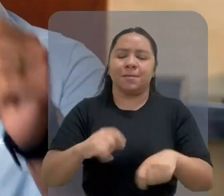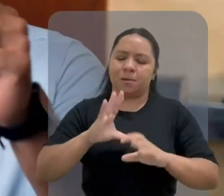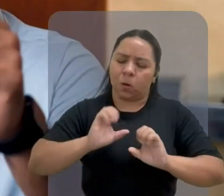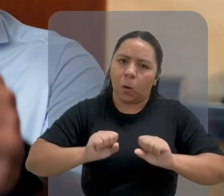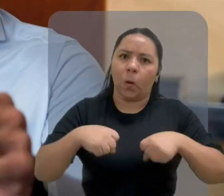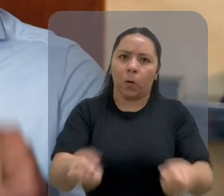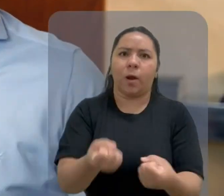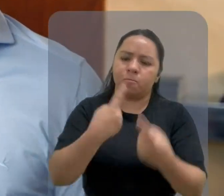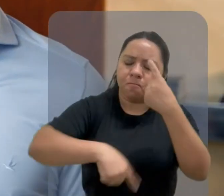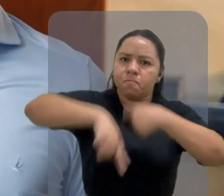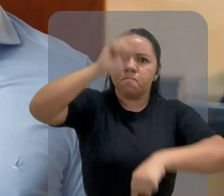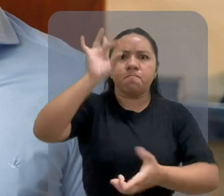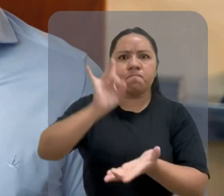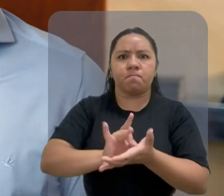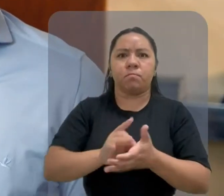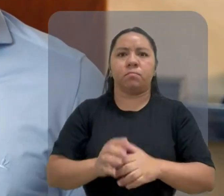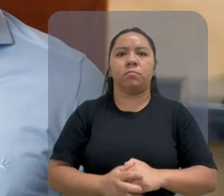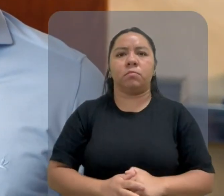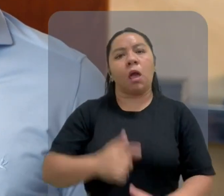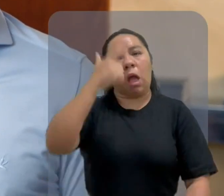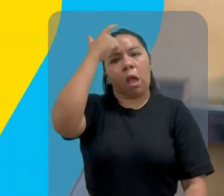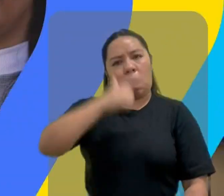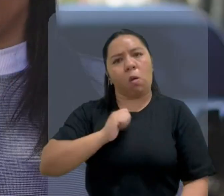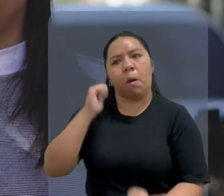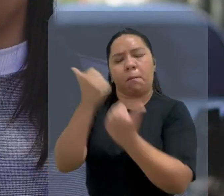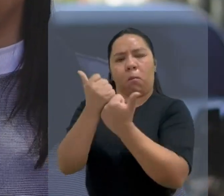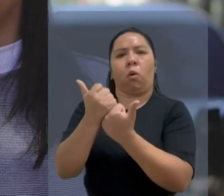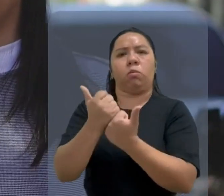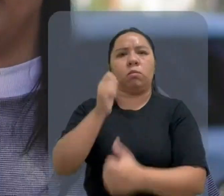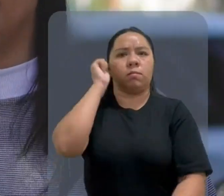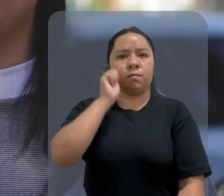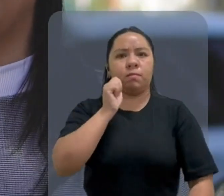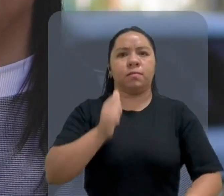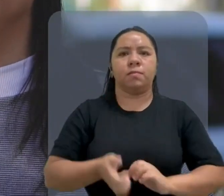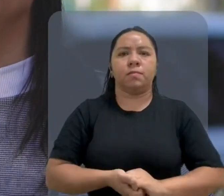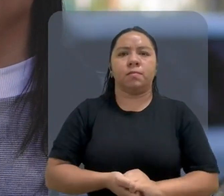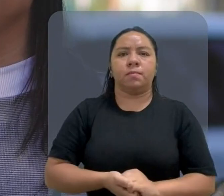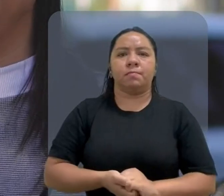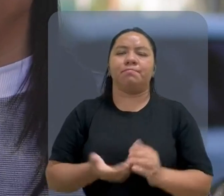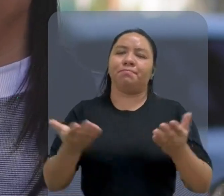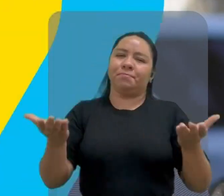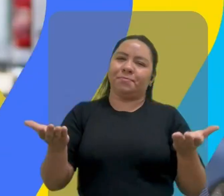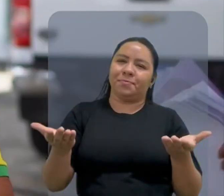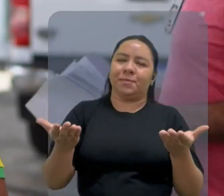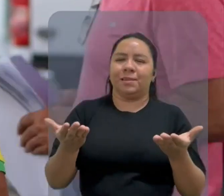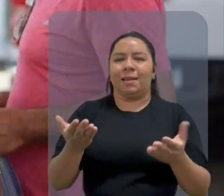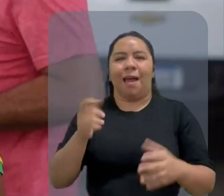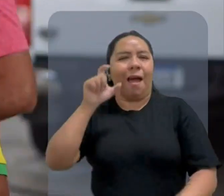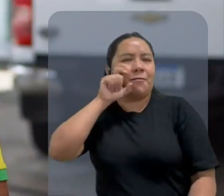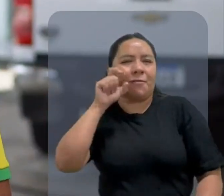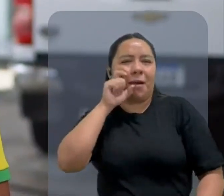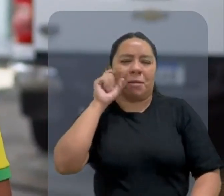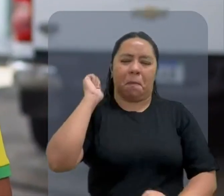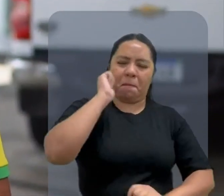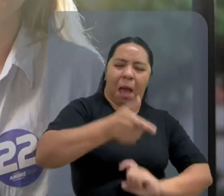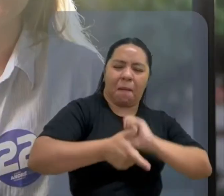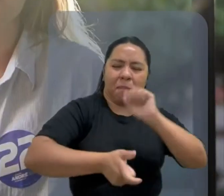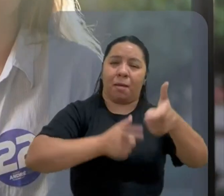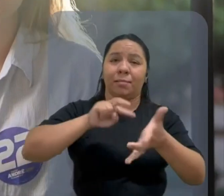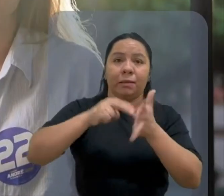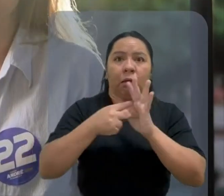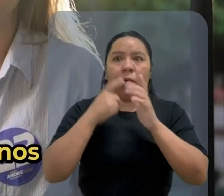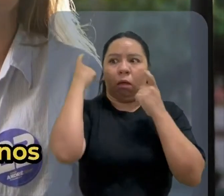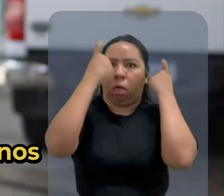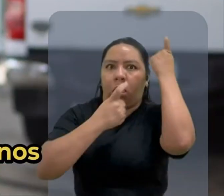isso, só é preciso ter coragem para mudar. Eu estou com o André e não abro. Rapaz, ataques do Evandro Leitão?